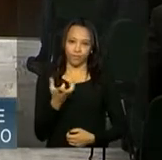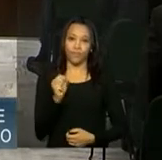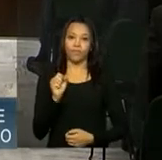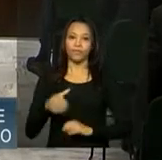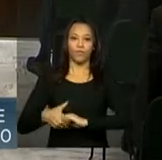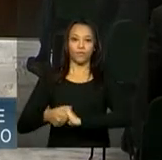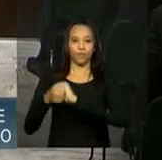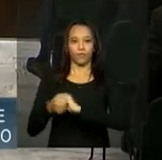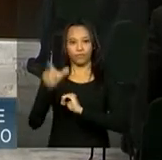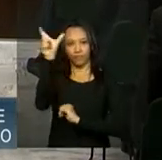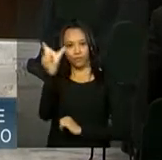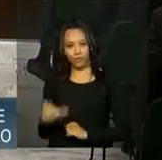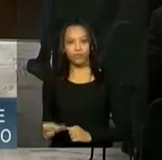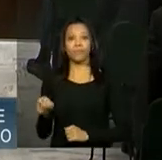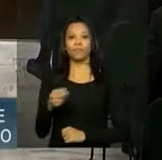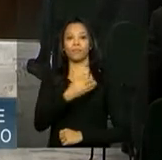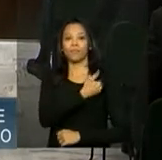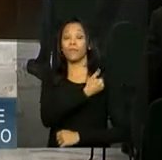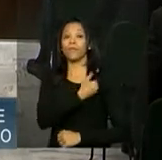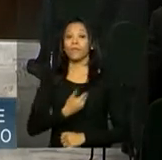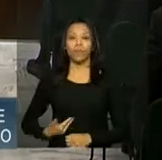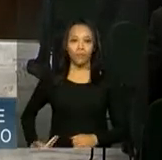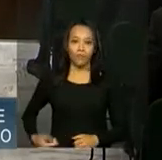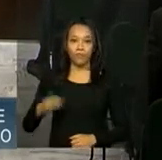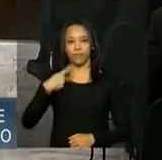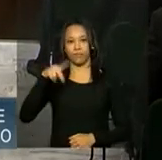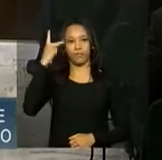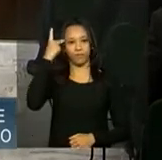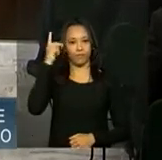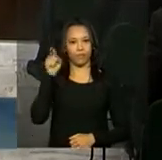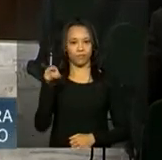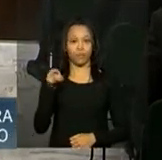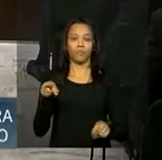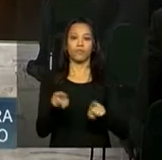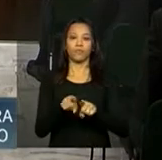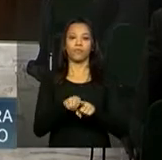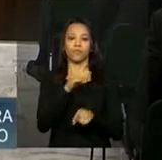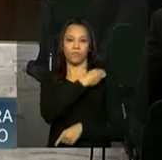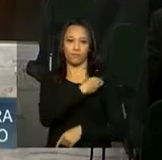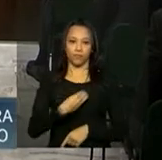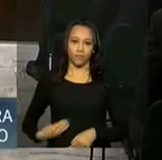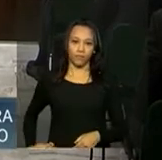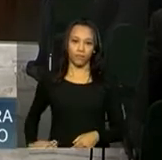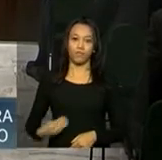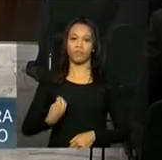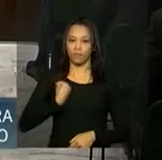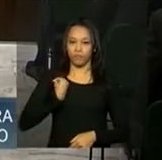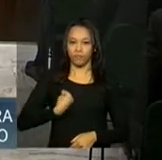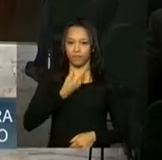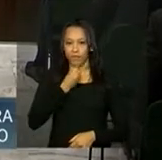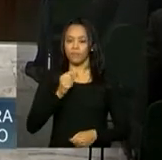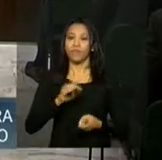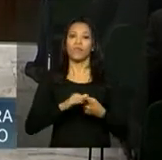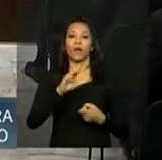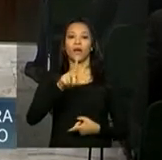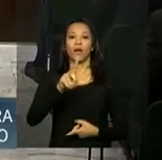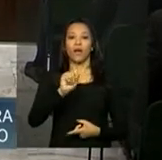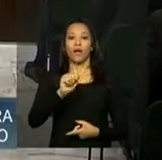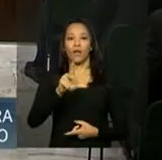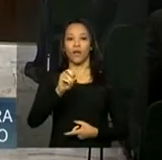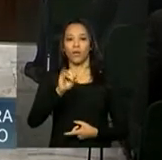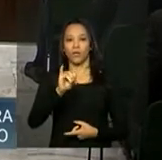cumprimentar o governador de São Paulo Geraldo Alckmin os ministros aqui presentes aloizio